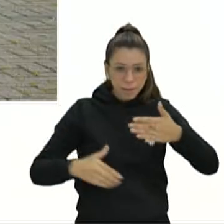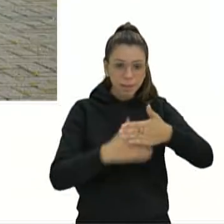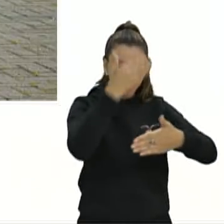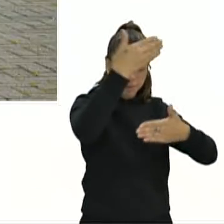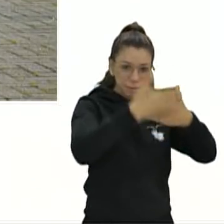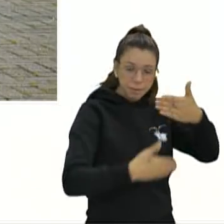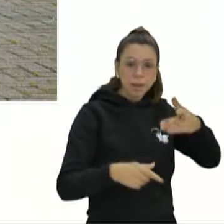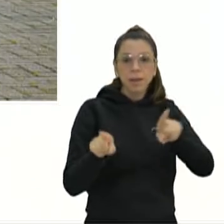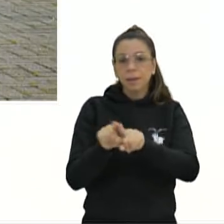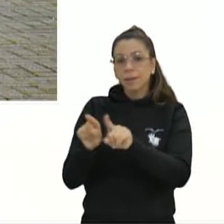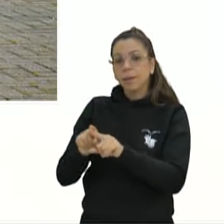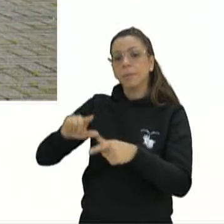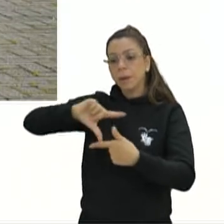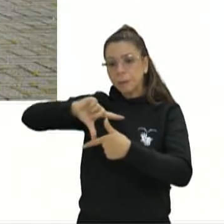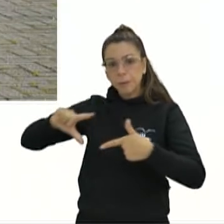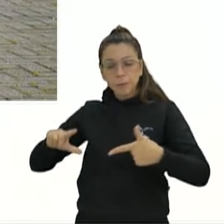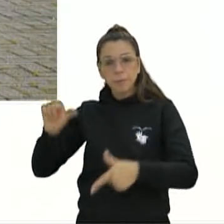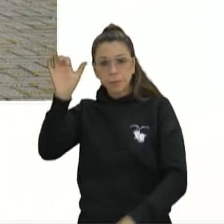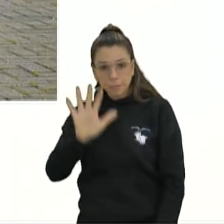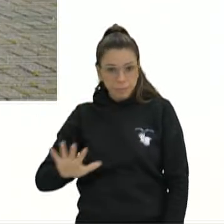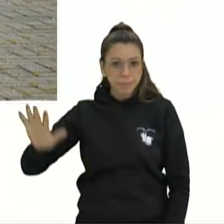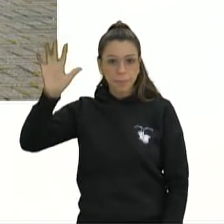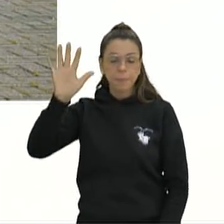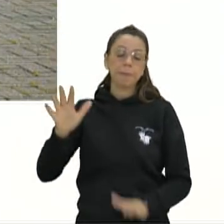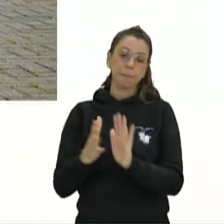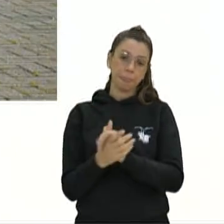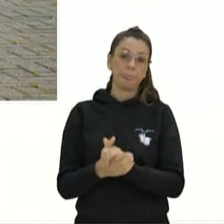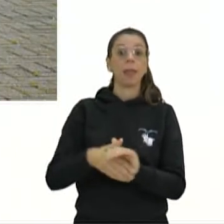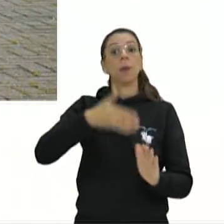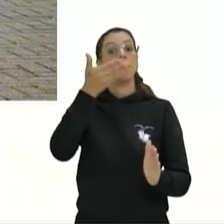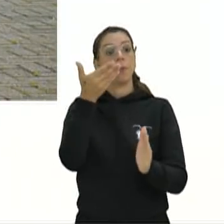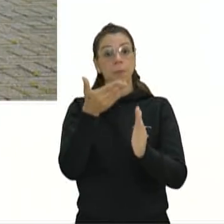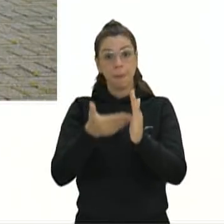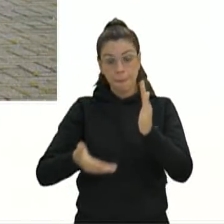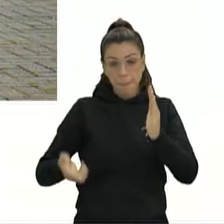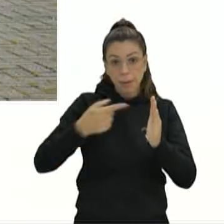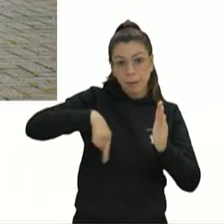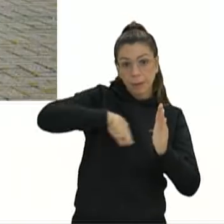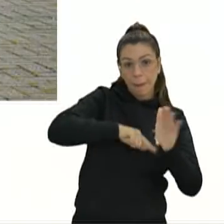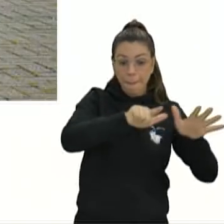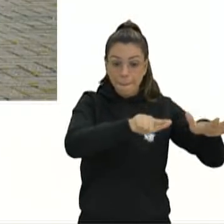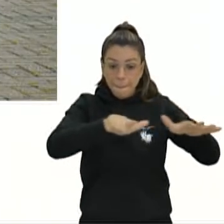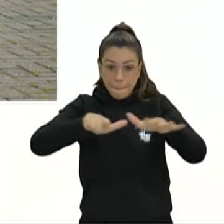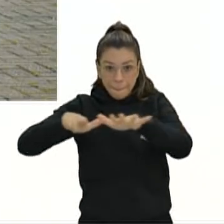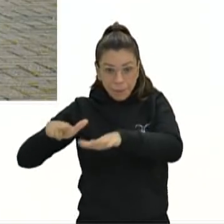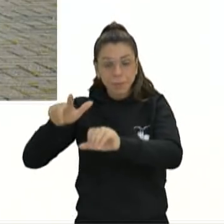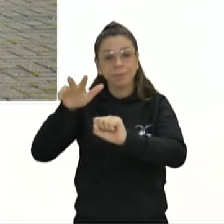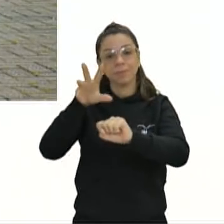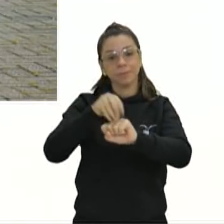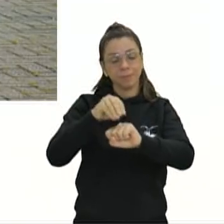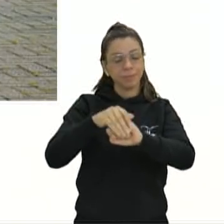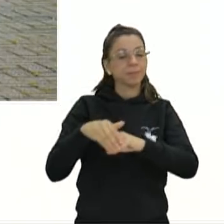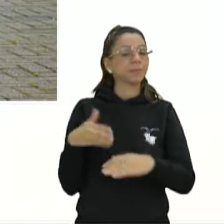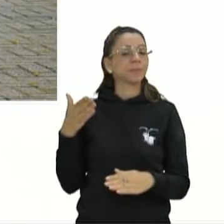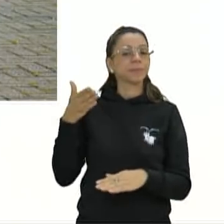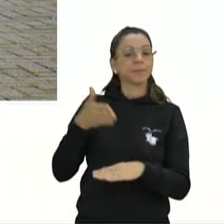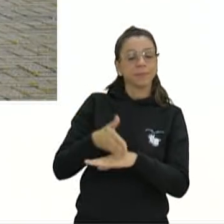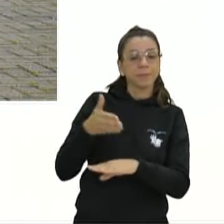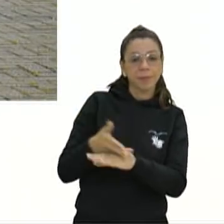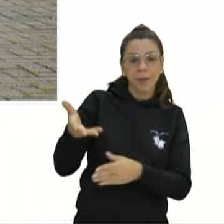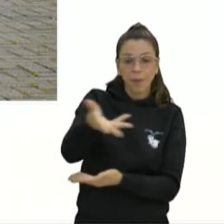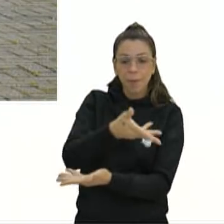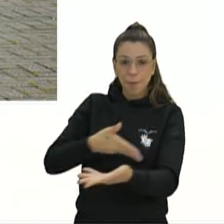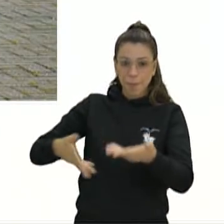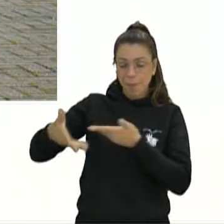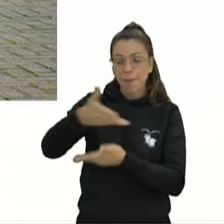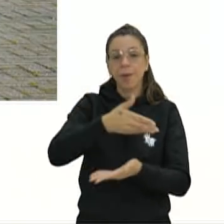com a geometria espacial? Então, não perca a nossa Semana do Conhecimento, participe das